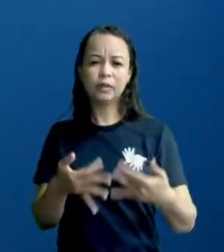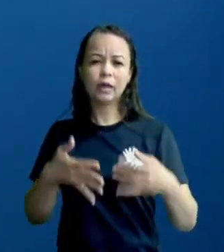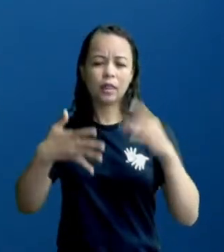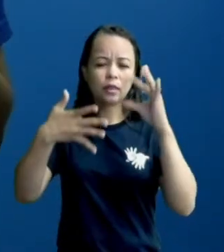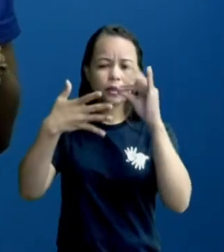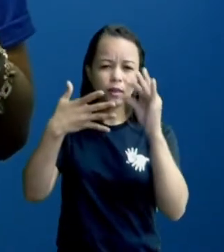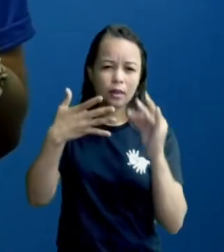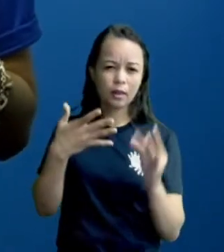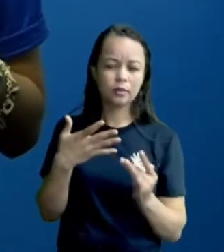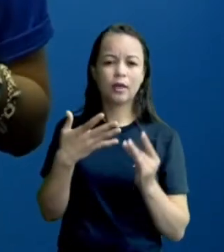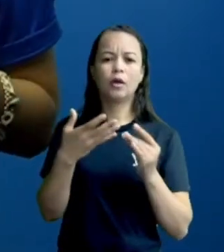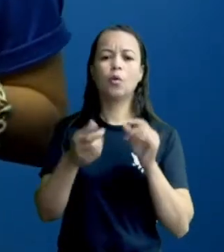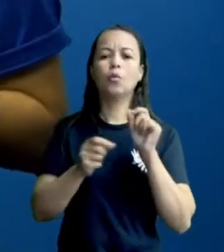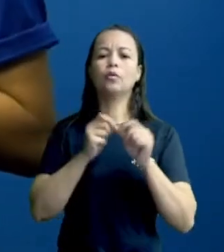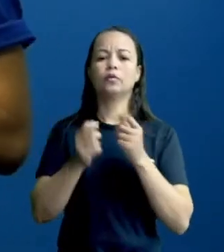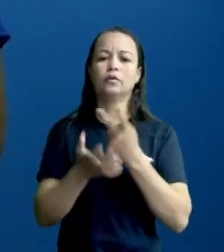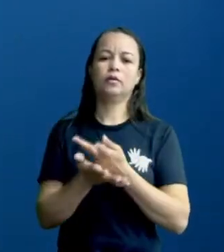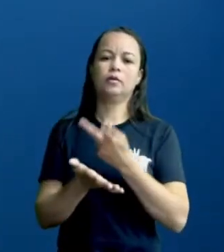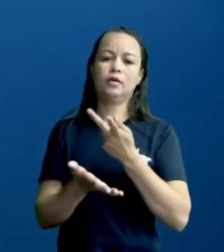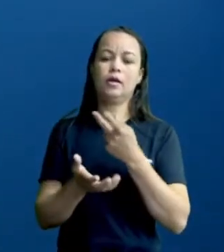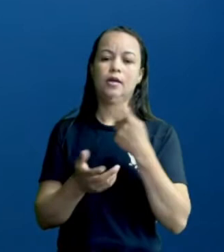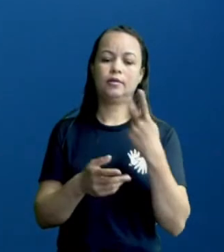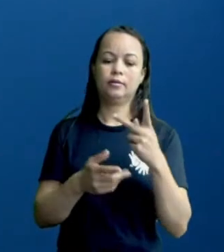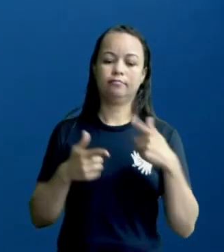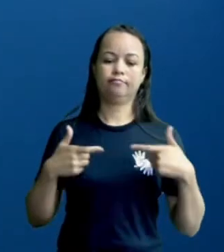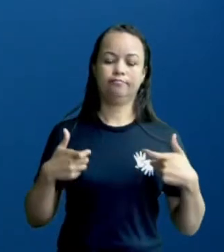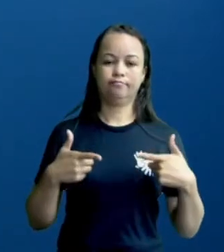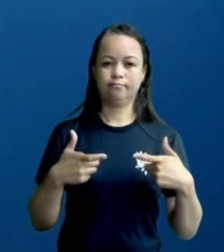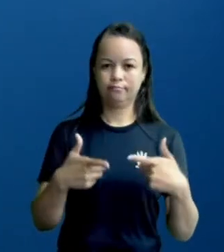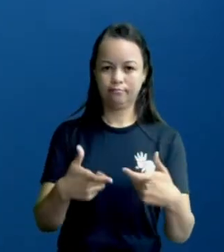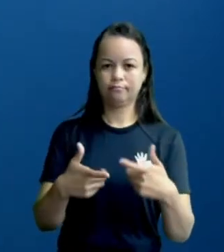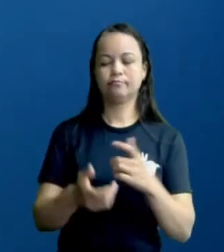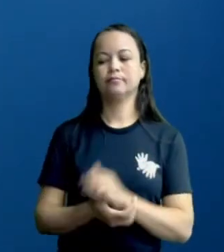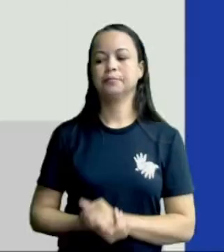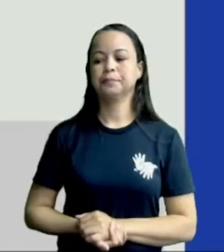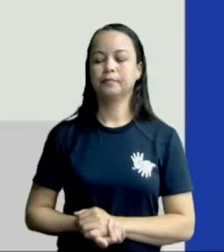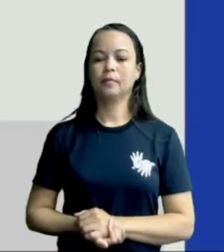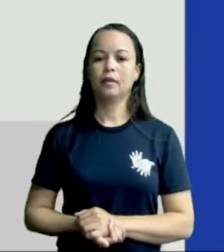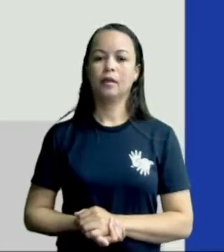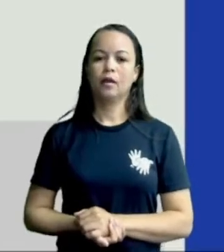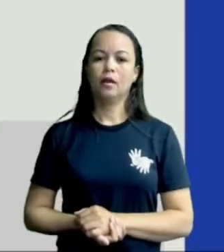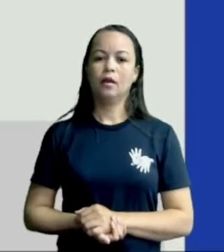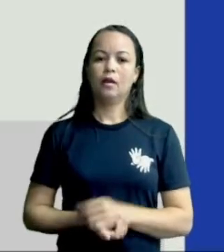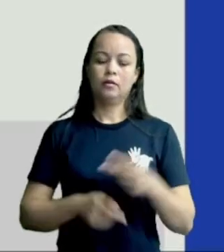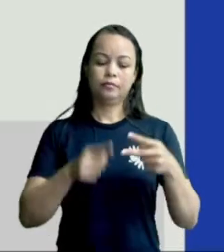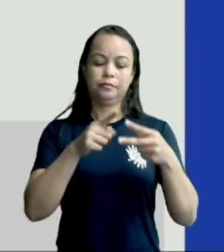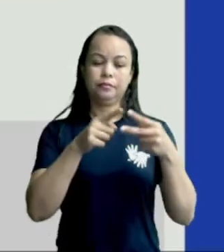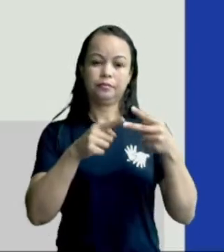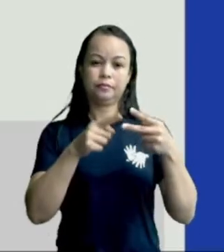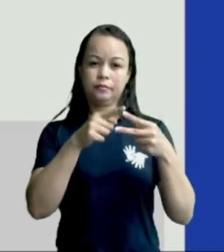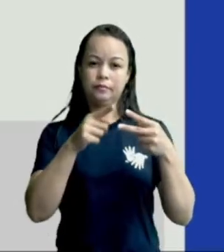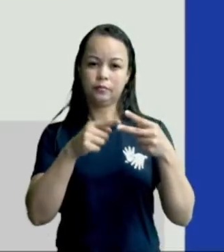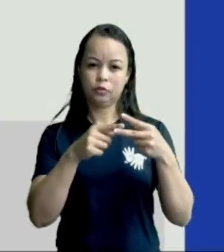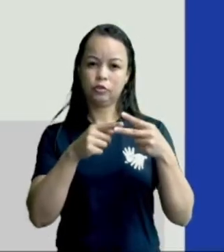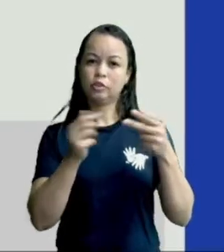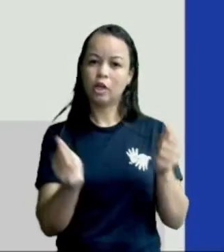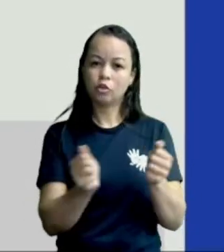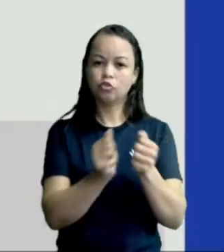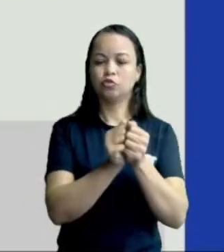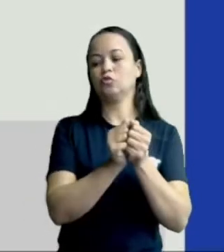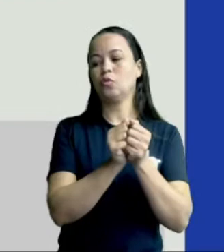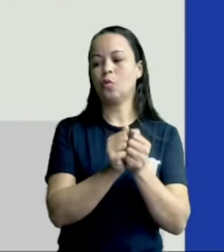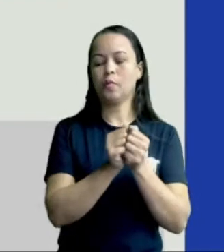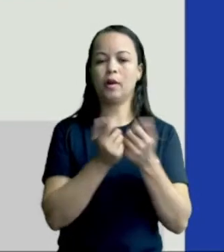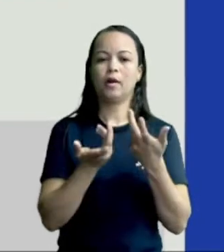detalhes, né, o que foi essa batalha, tá certo? Então, 2 fatores que contribuíram para a vitória